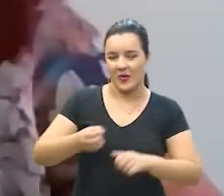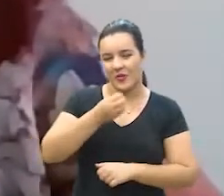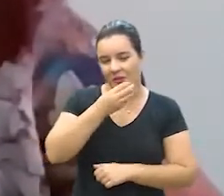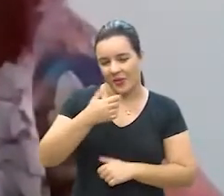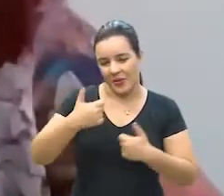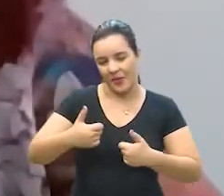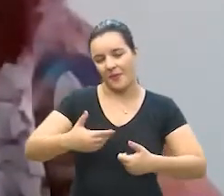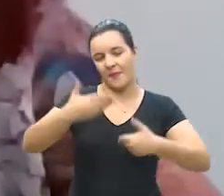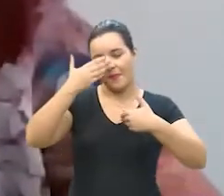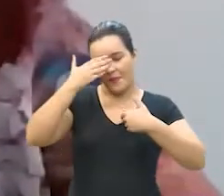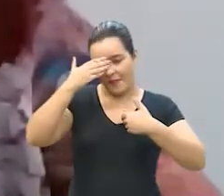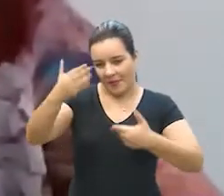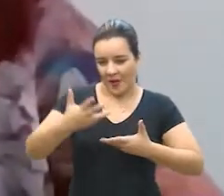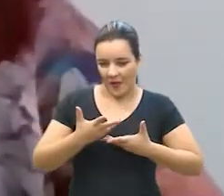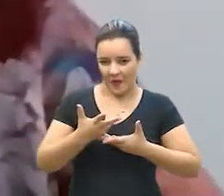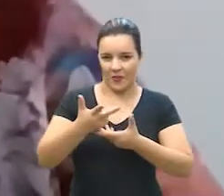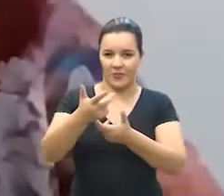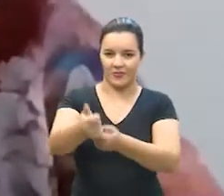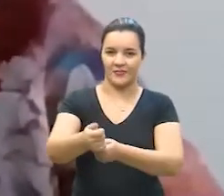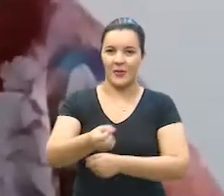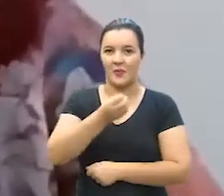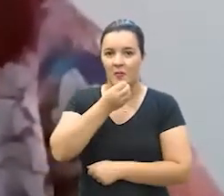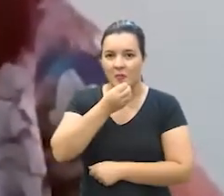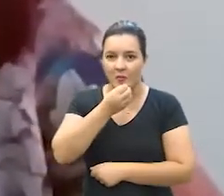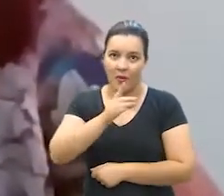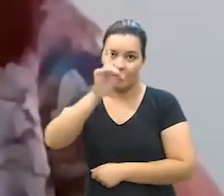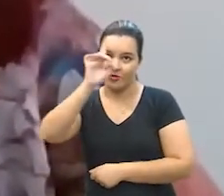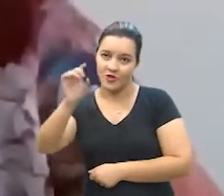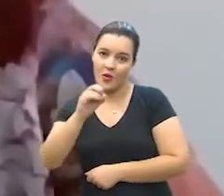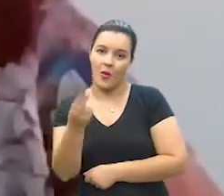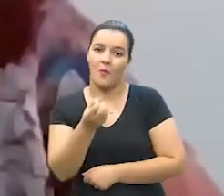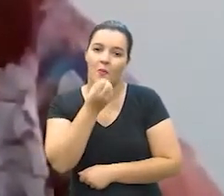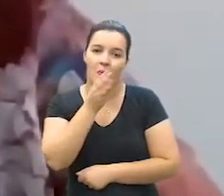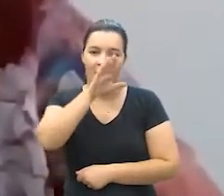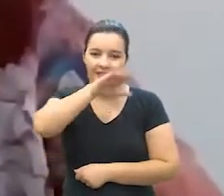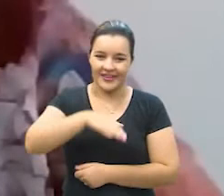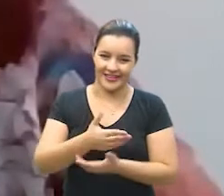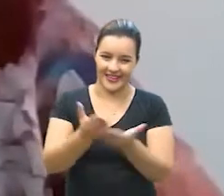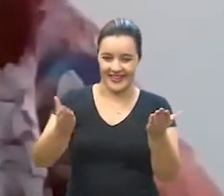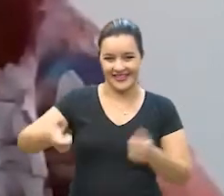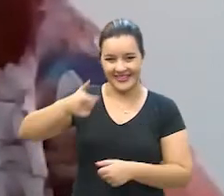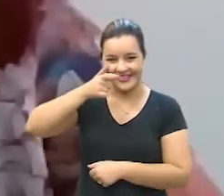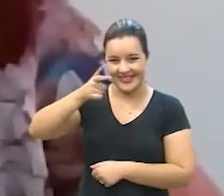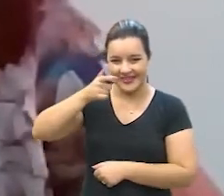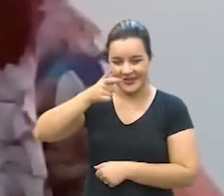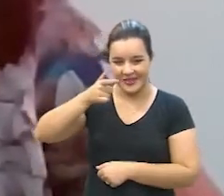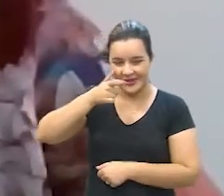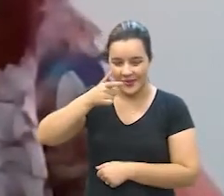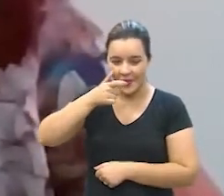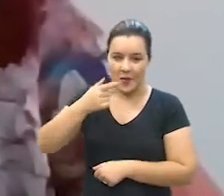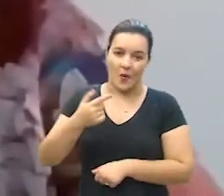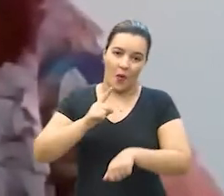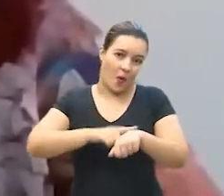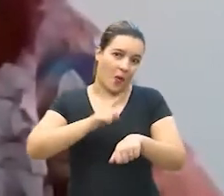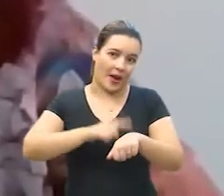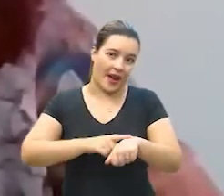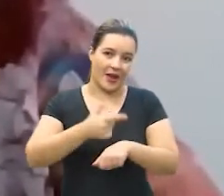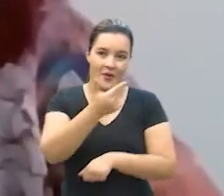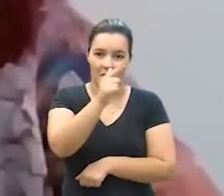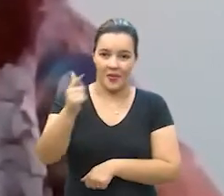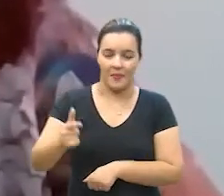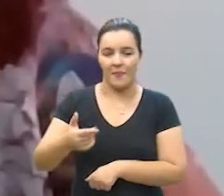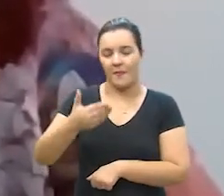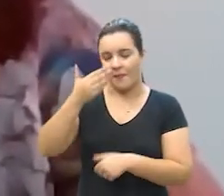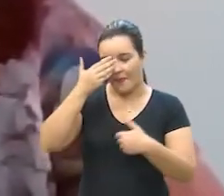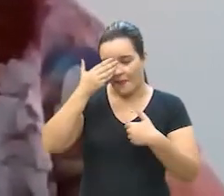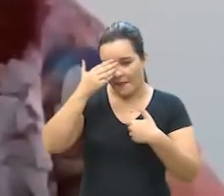muito obrigada pelo convite. Bom dia ou boa tarde a todos, né, que assistirem em outros horários. Obrigada